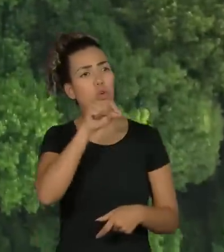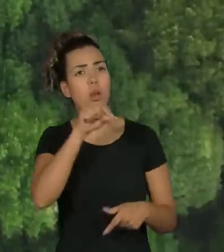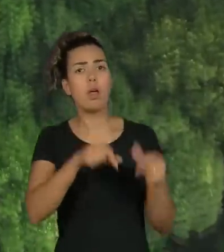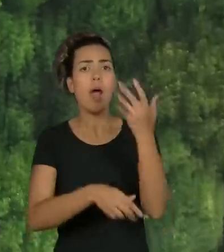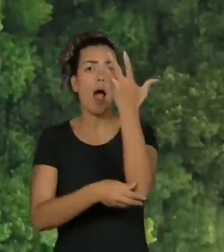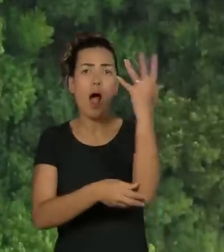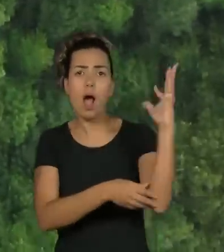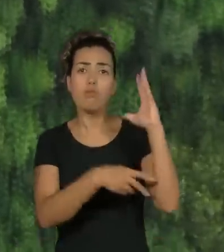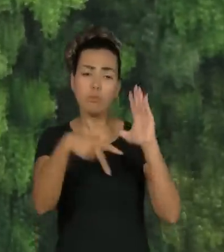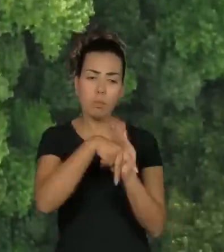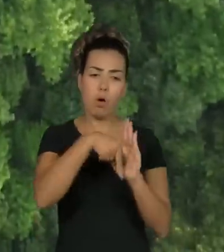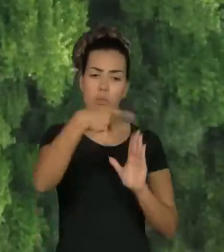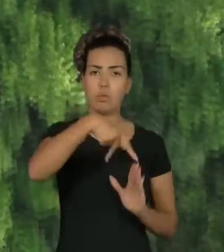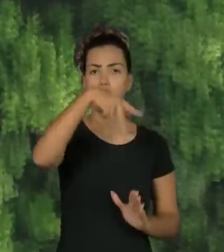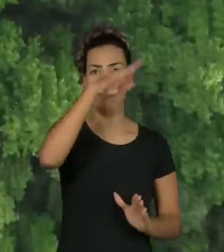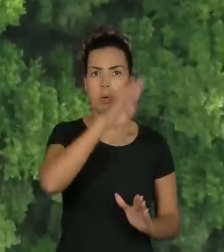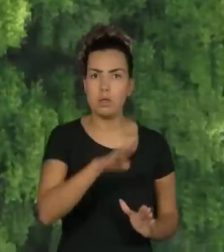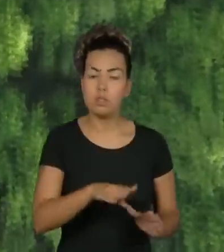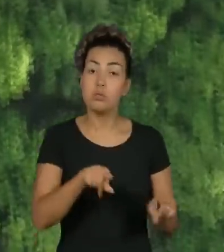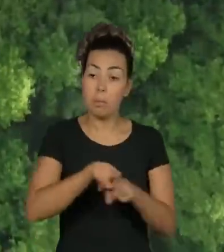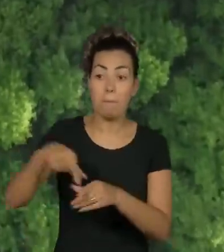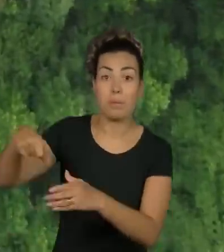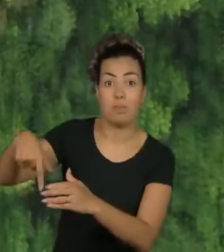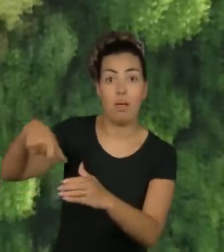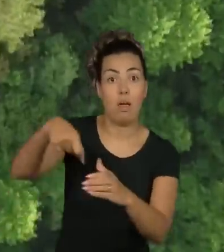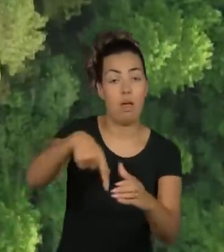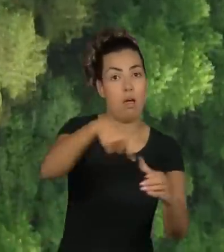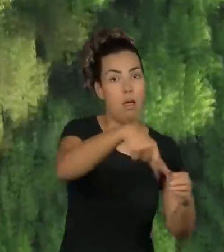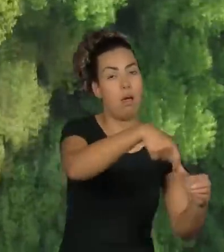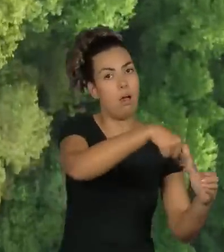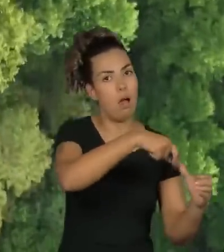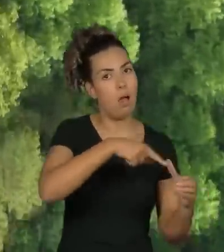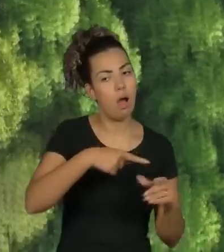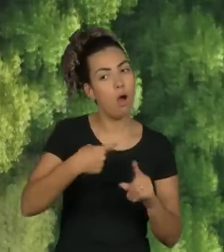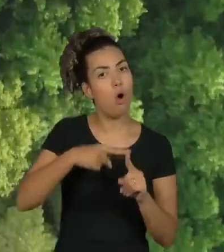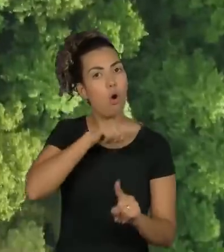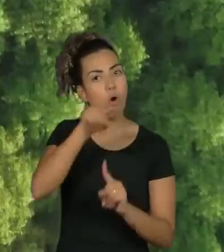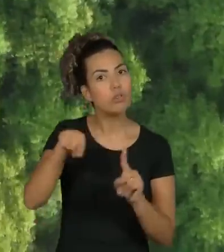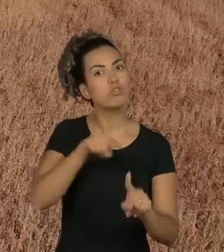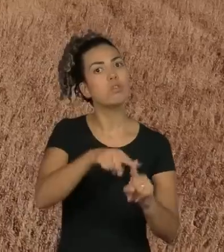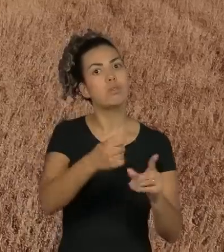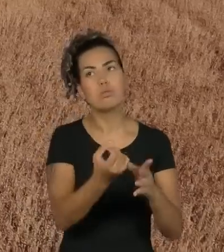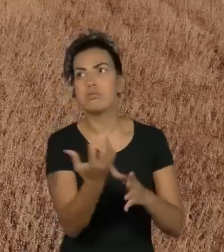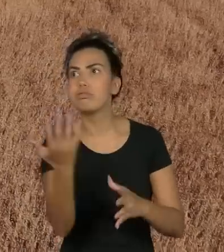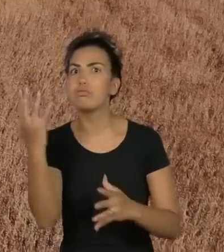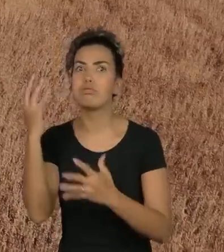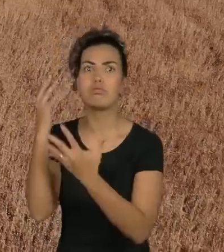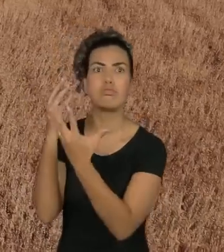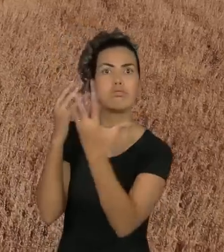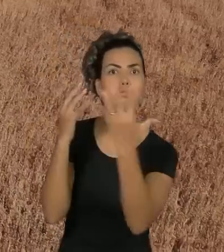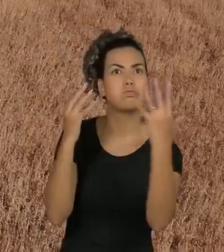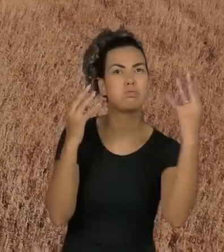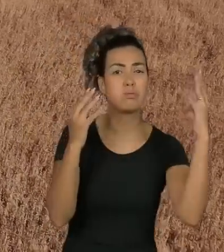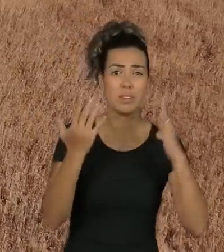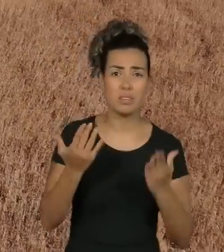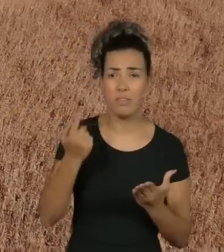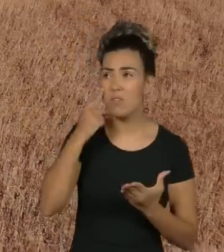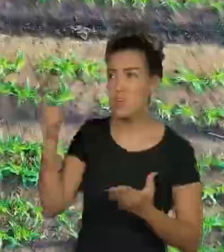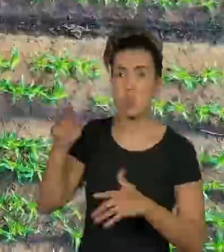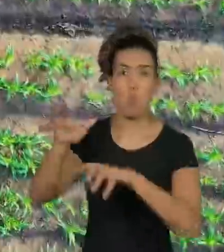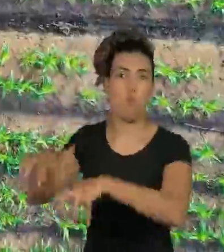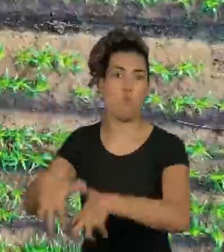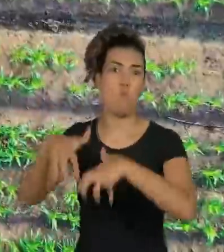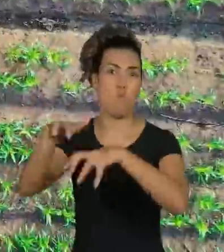comercialização permitida, plantar em áreas degradadas como forma de recuperar florestas e, ao contrário das